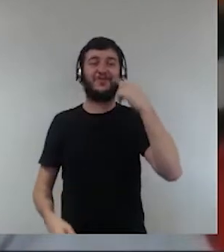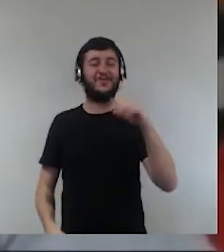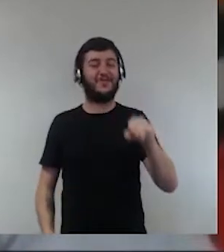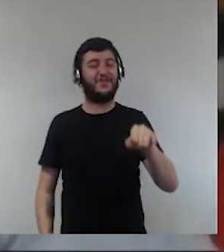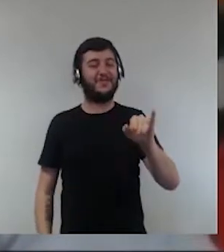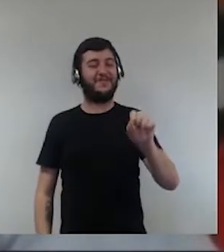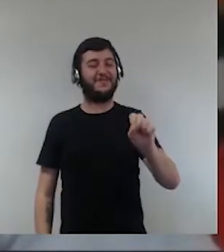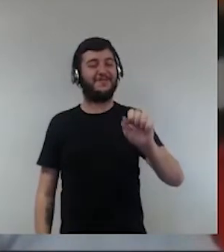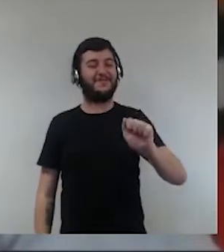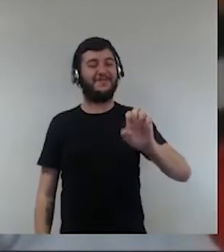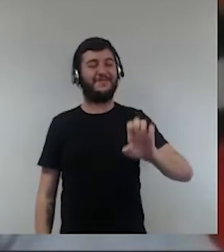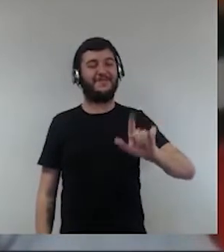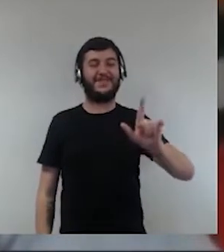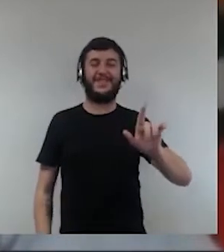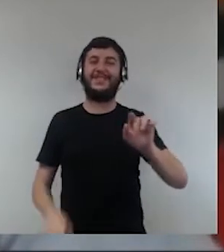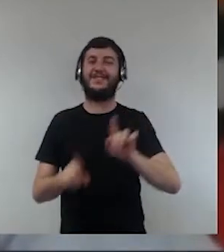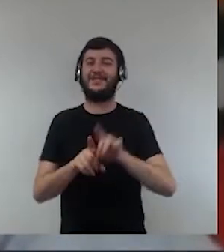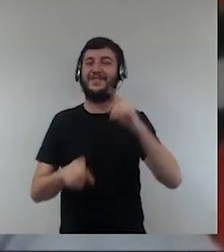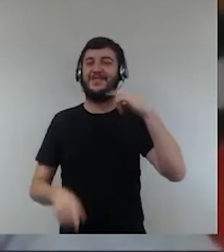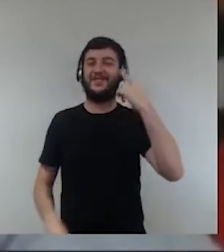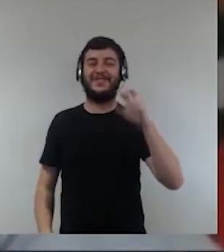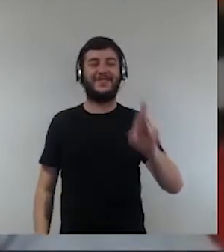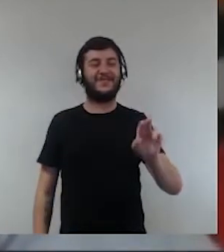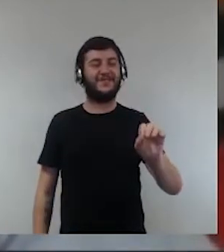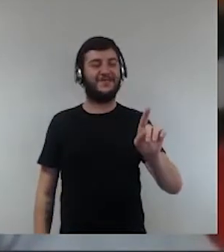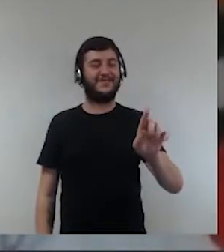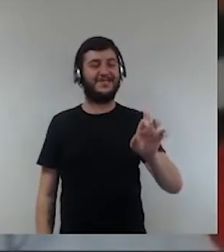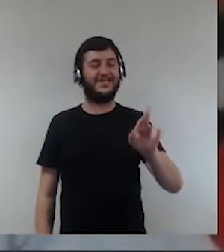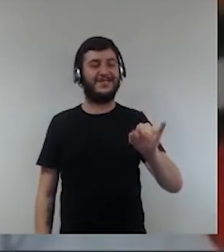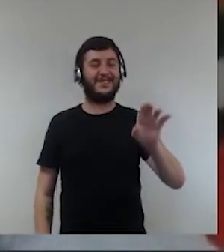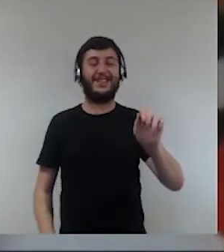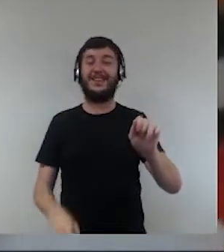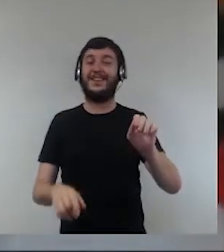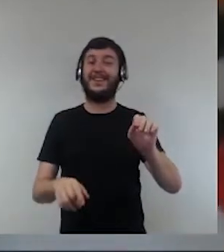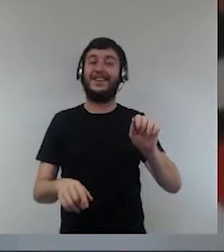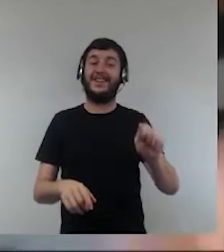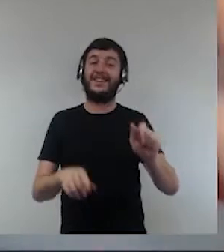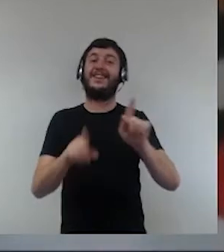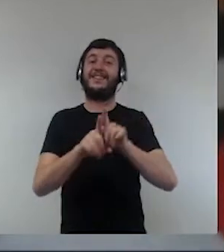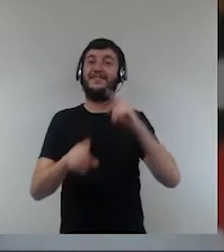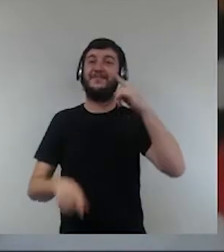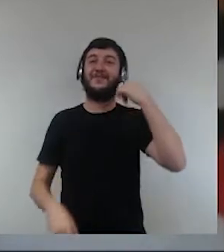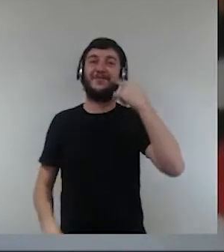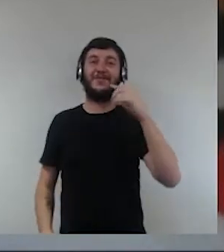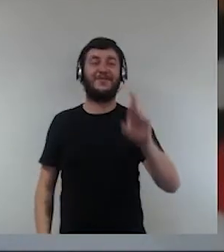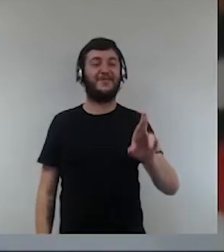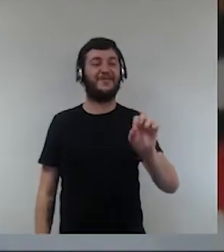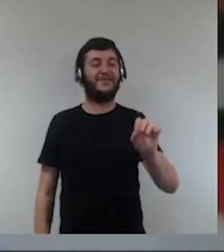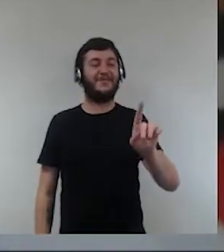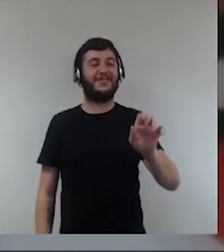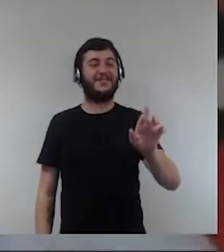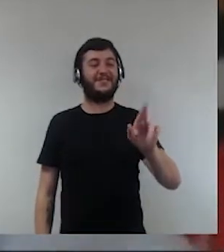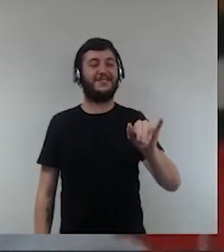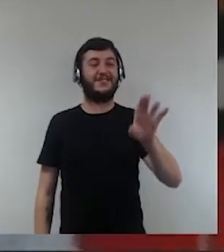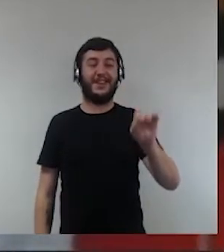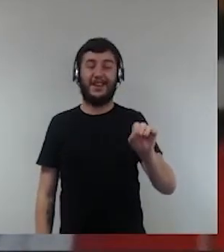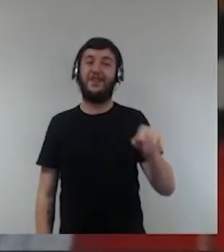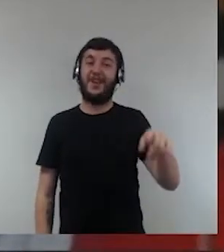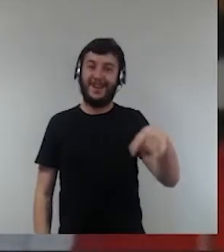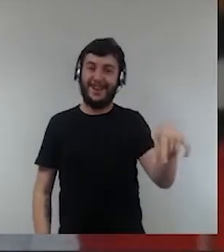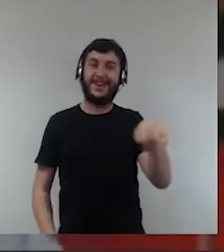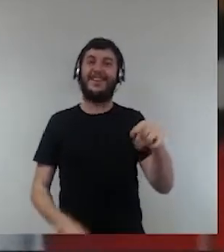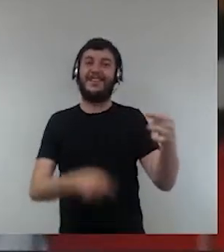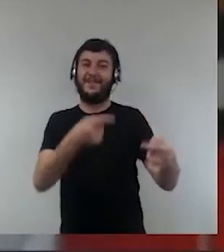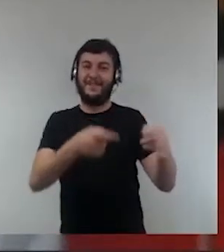Montenegro, a doutora Rogéria Dotti e o Dr. Rogério Kremer, que na sequência eu passarei a palavra a eles e